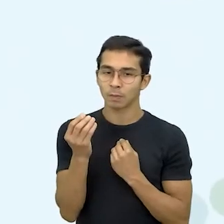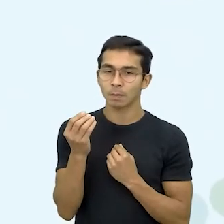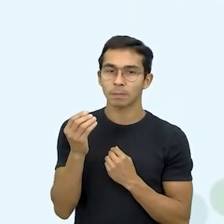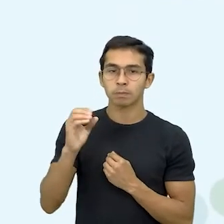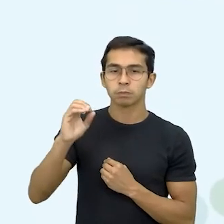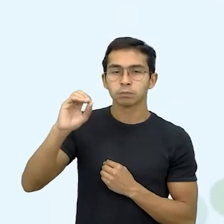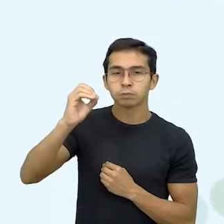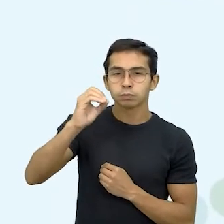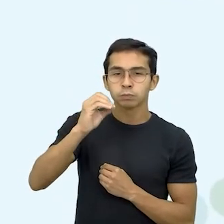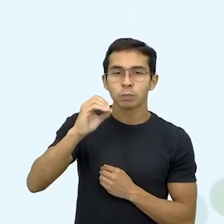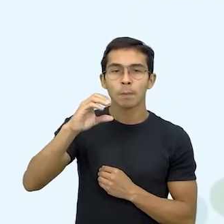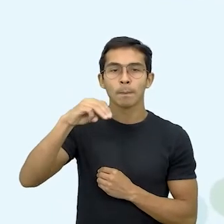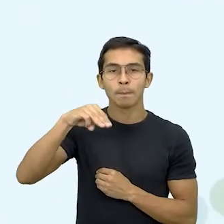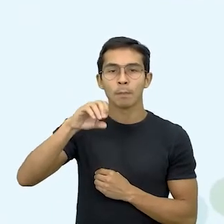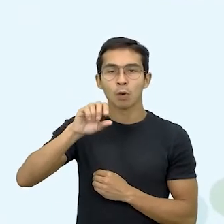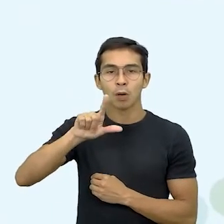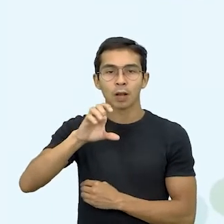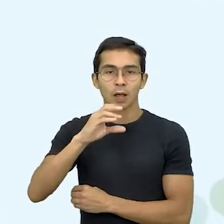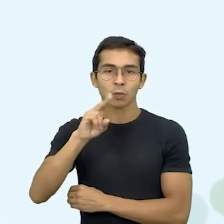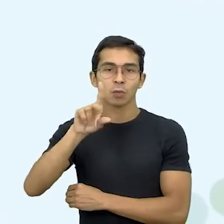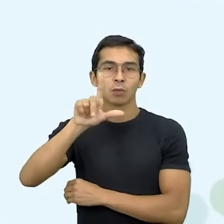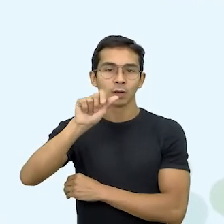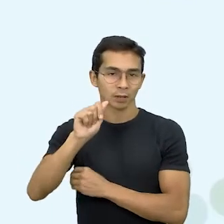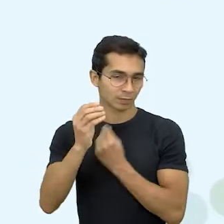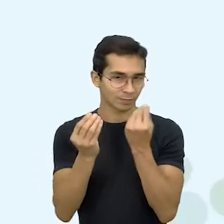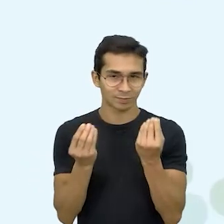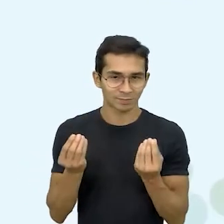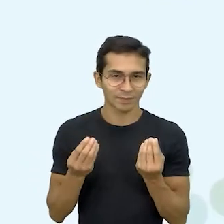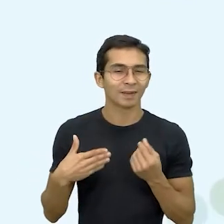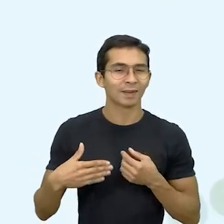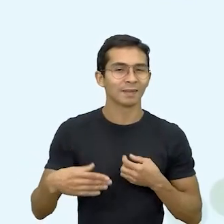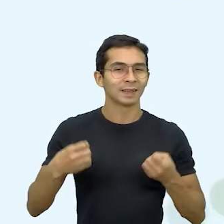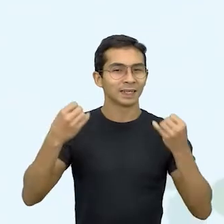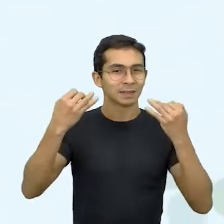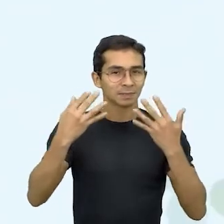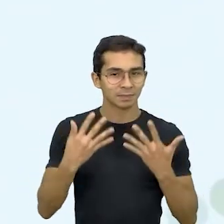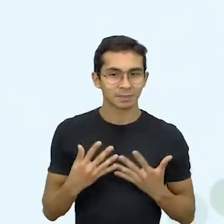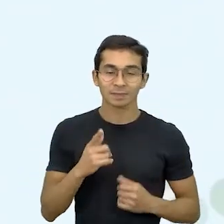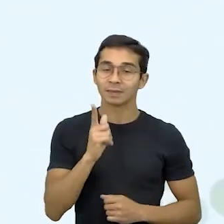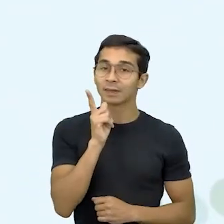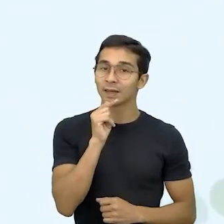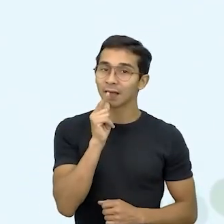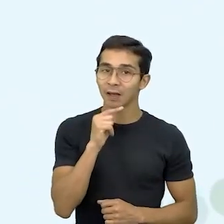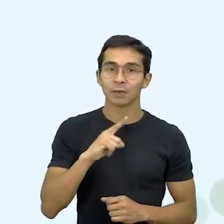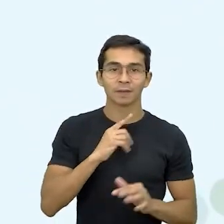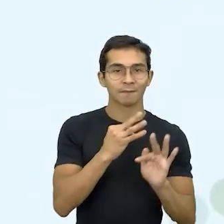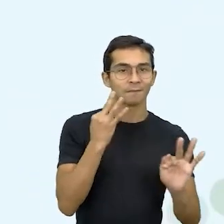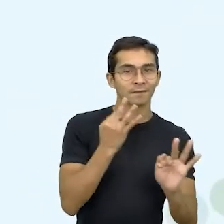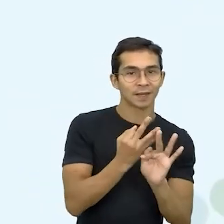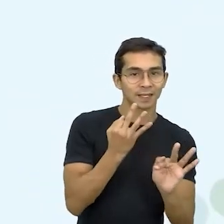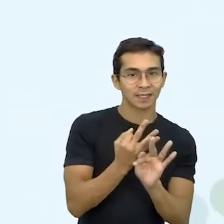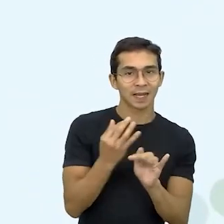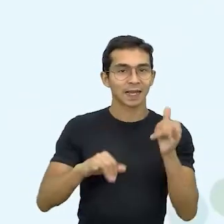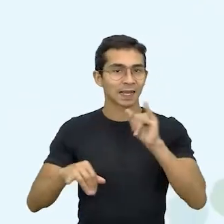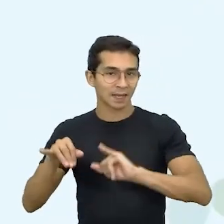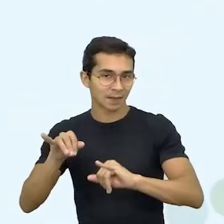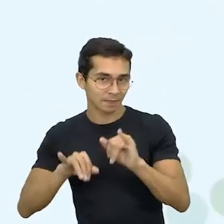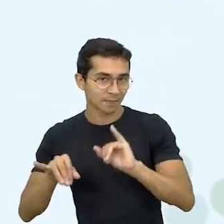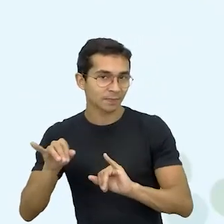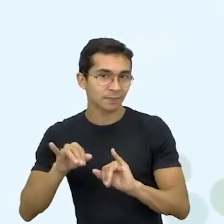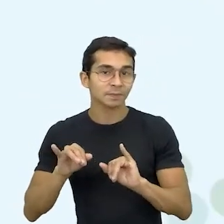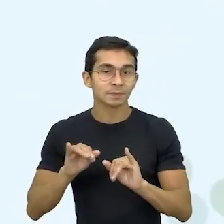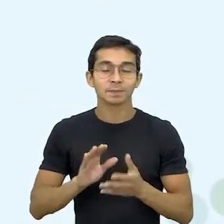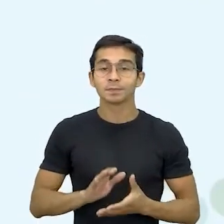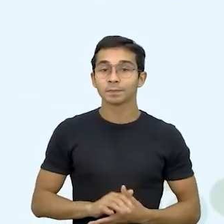numa propriedade físico-química da água, Várias propriedades físico-químicas da água. A primeira propriedade físico-química que nós